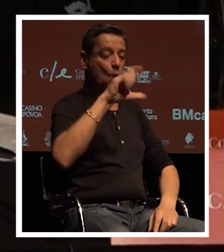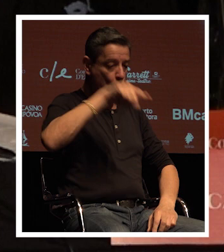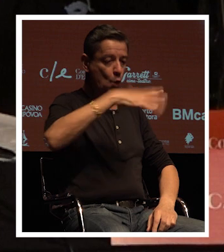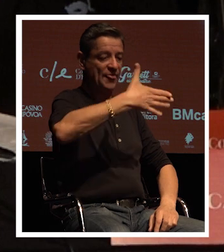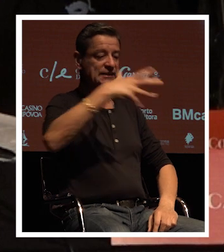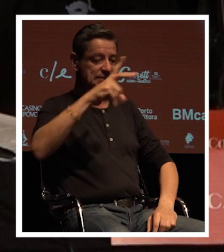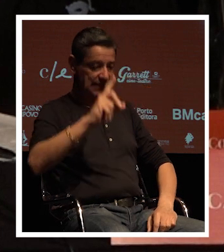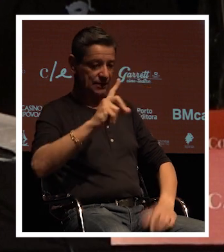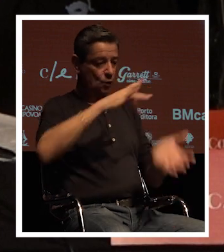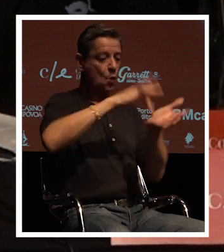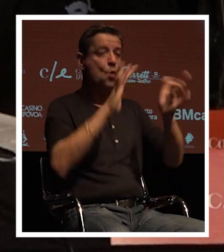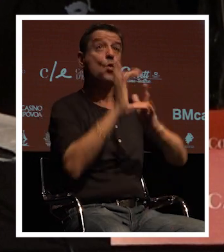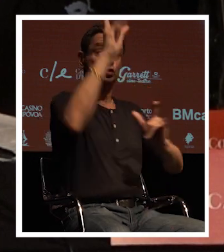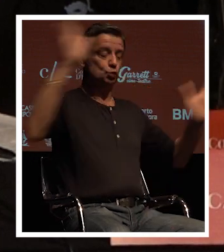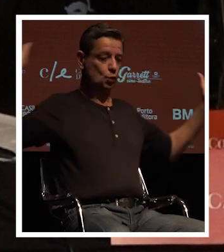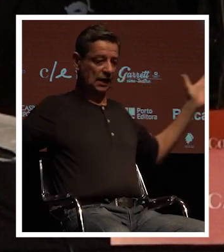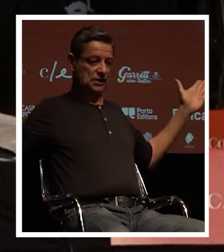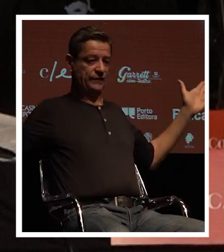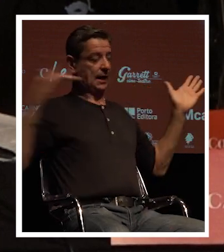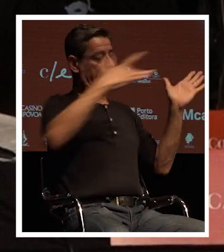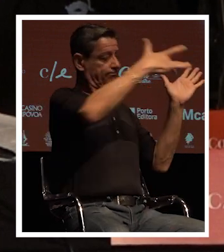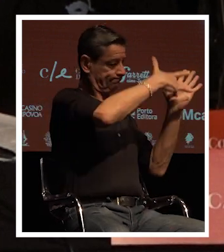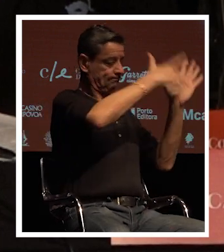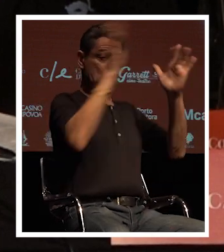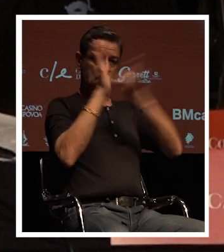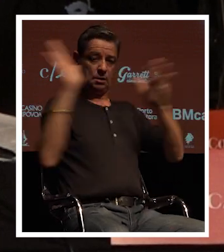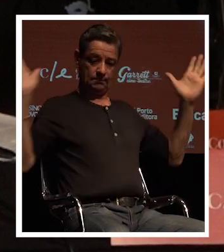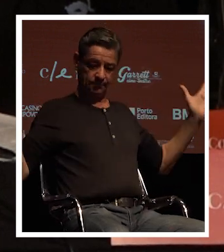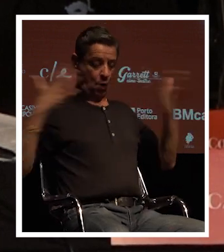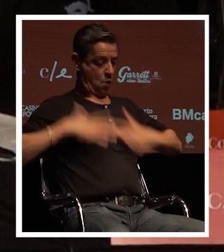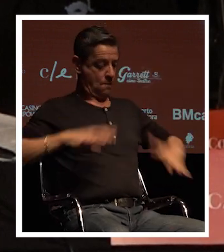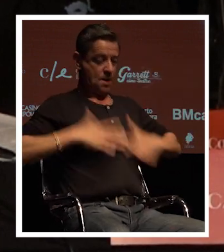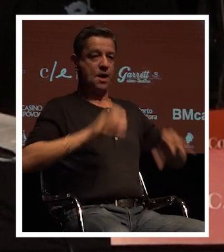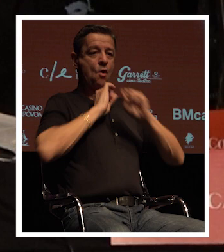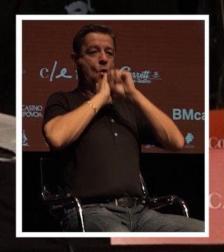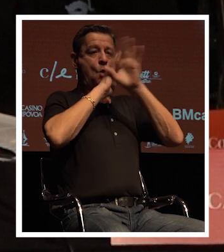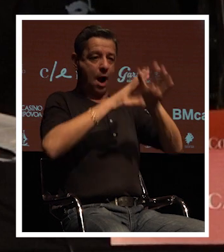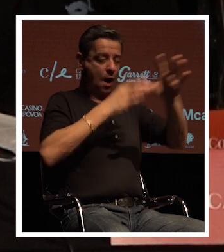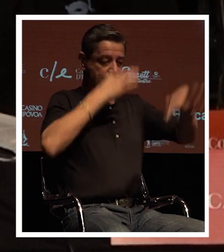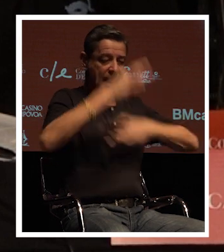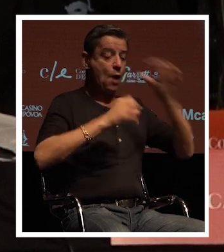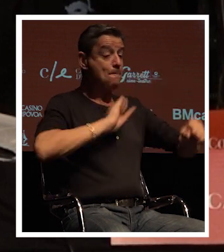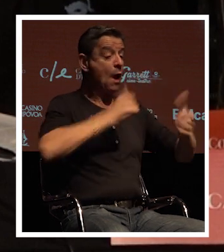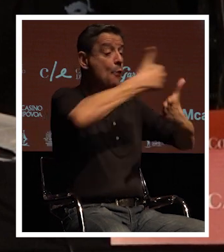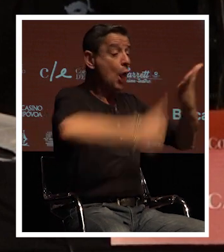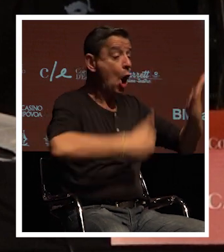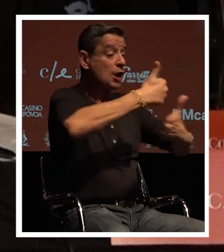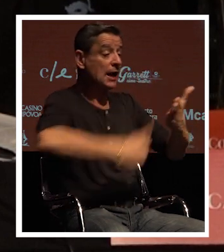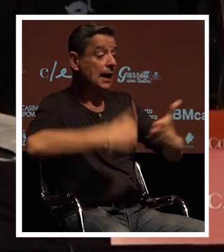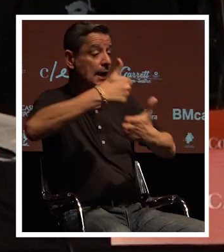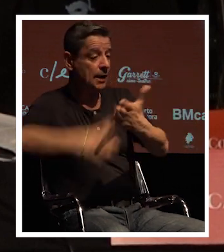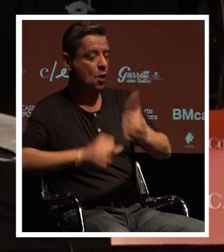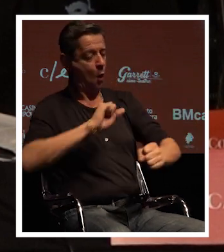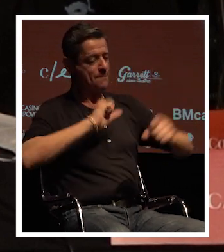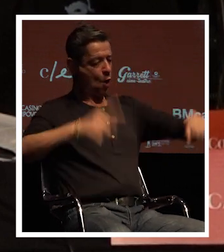o torço de Cristo crucificado despido evidentemente e se falei do meu blog foi para chegar